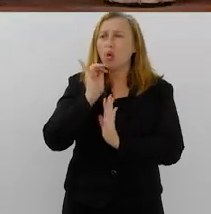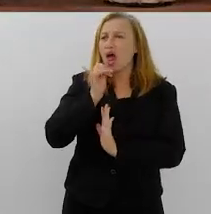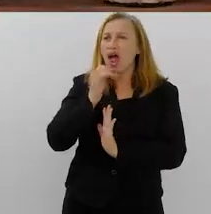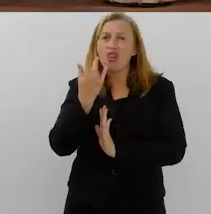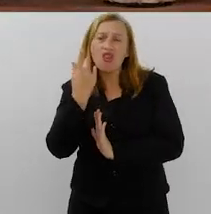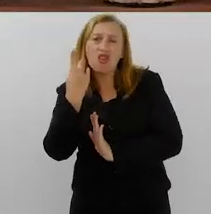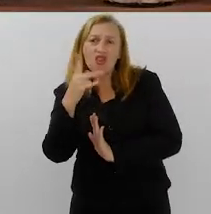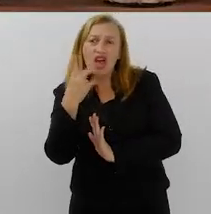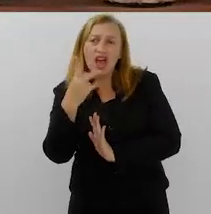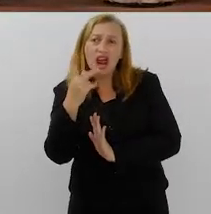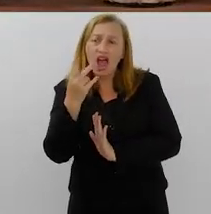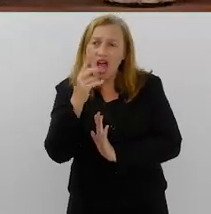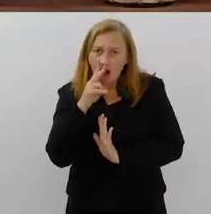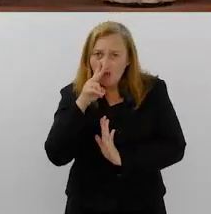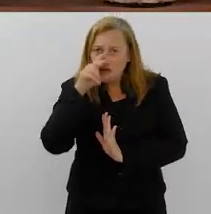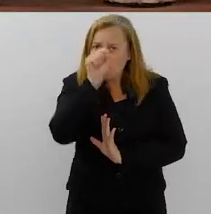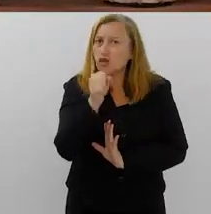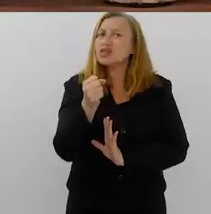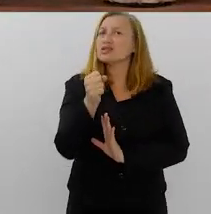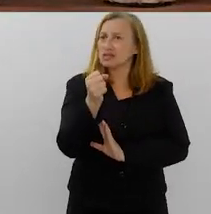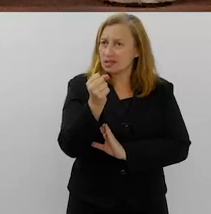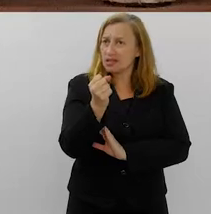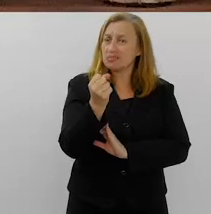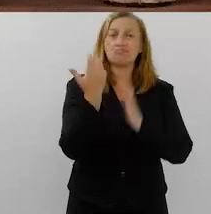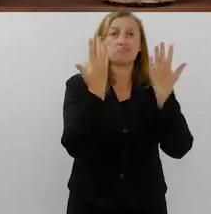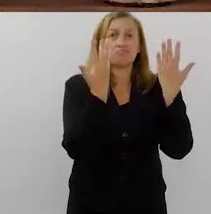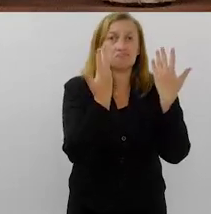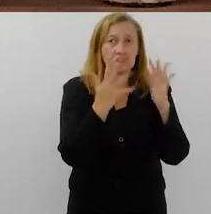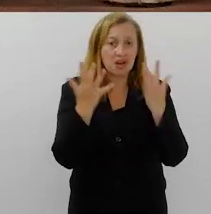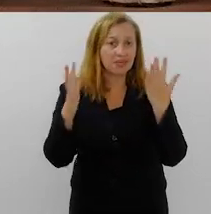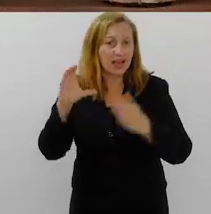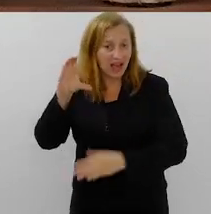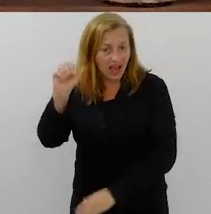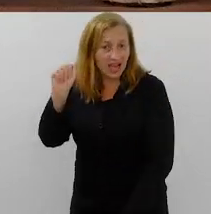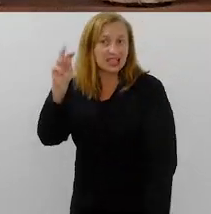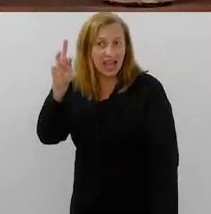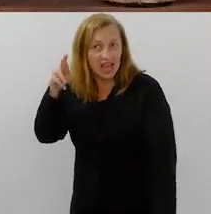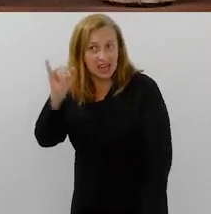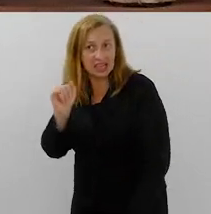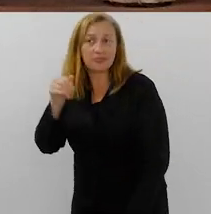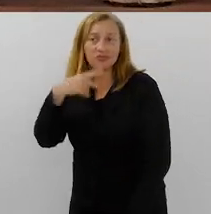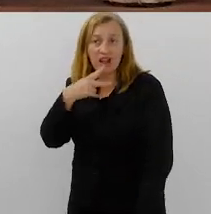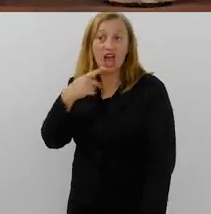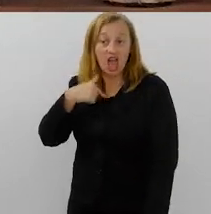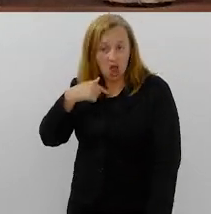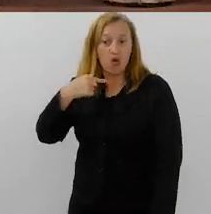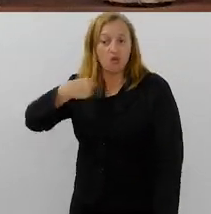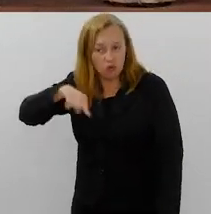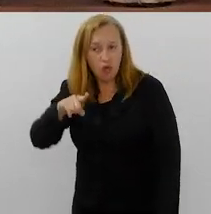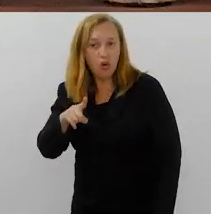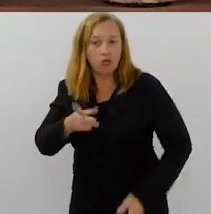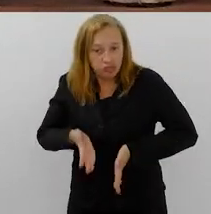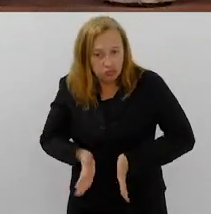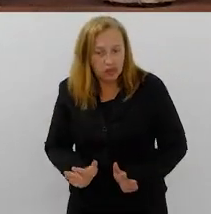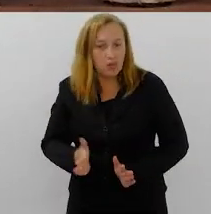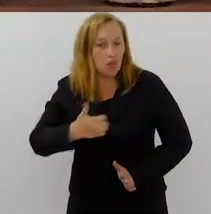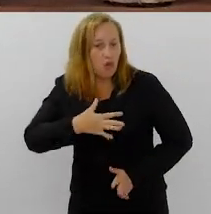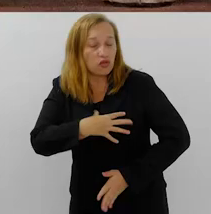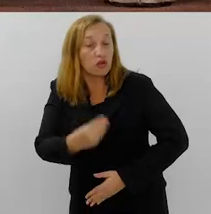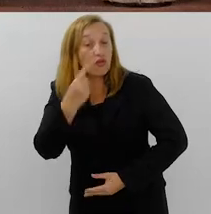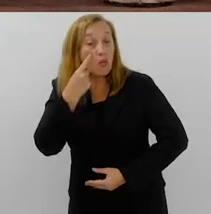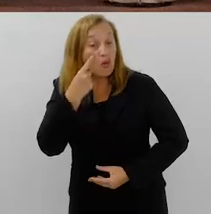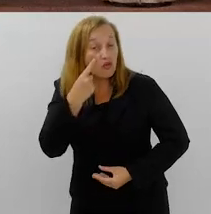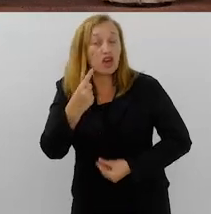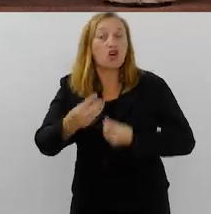relato dela e a força eh parabenizo a Catarina dizer não e eu vou ter meu filho vamos